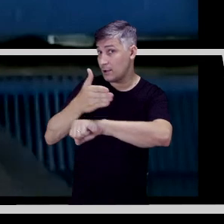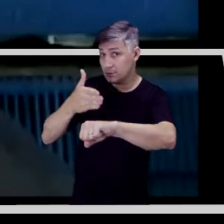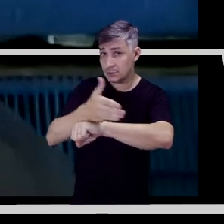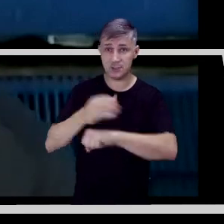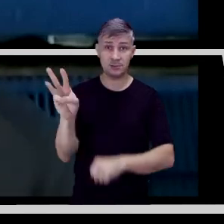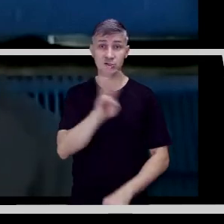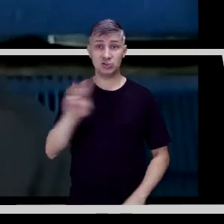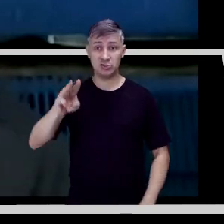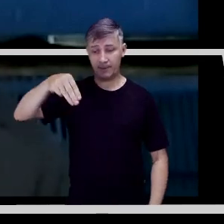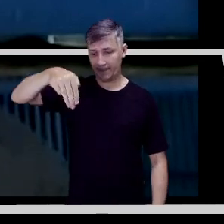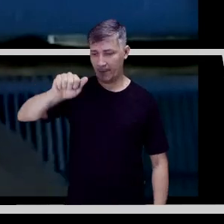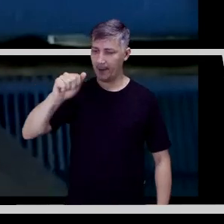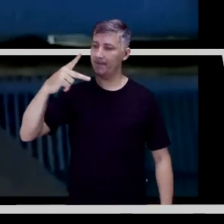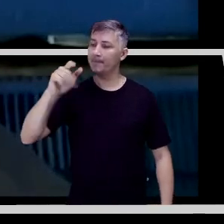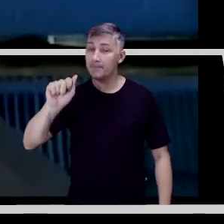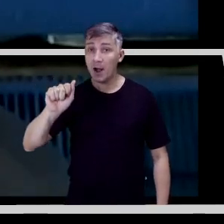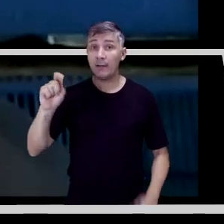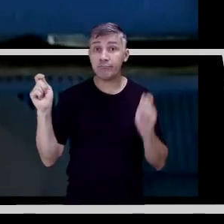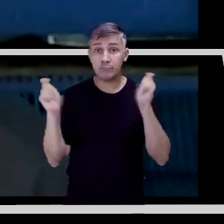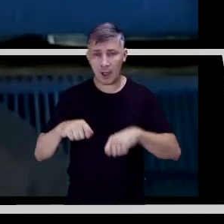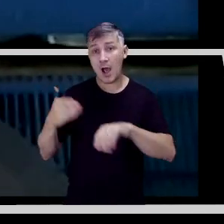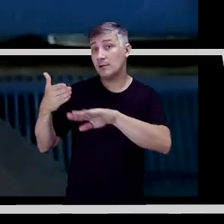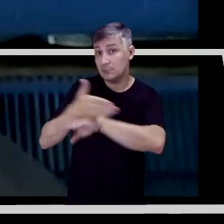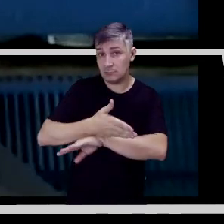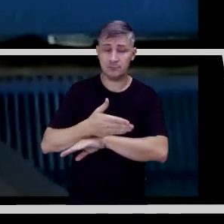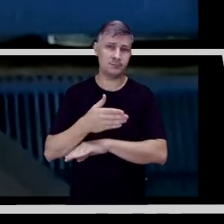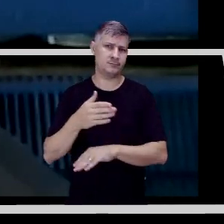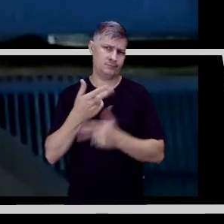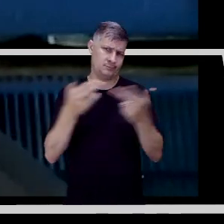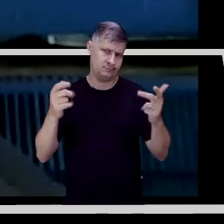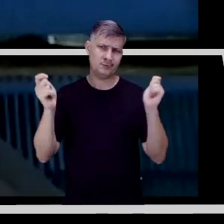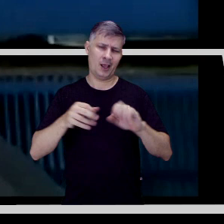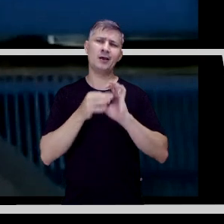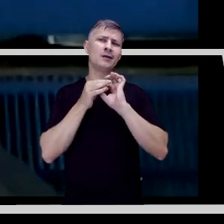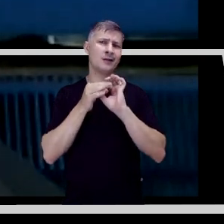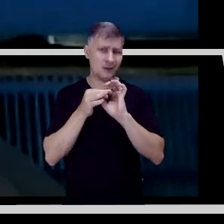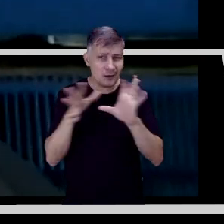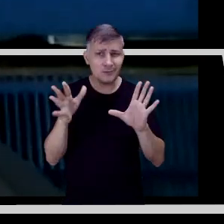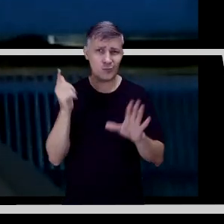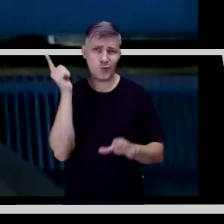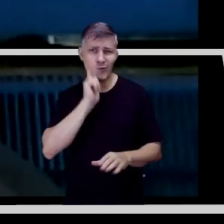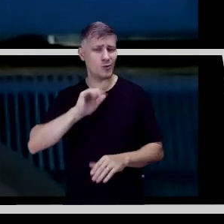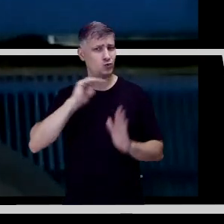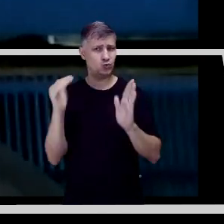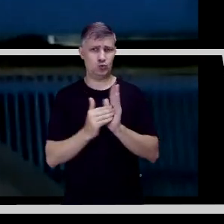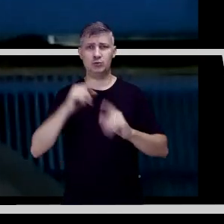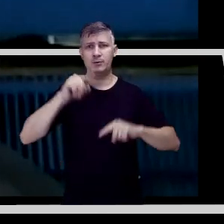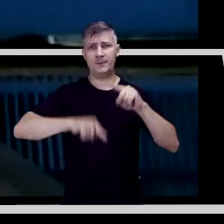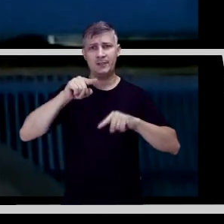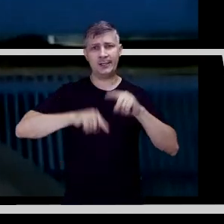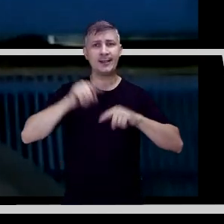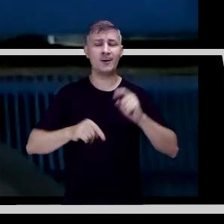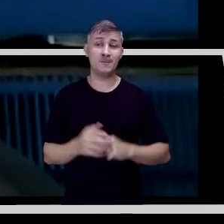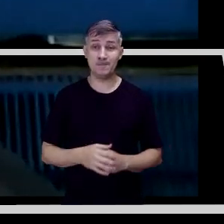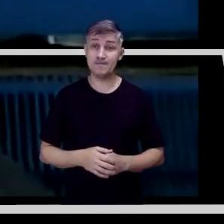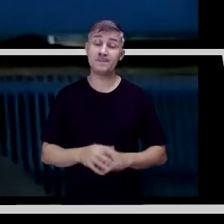for. É só acessar lá o site do mapa e através do site do mapa vocês acessam o site do INST, onde está disponível todo